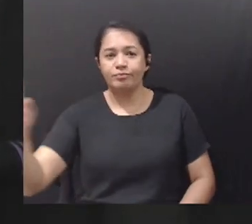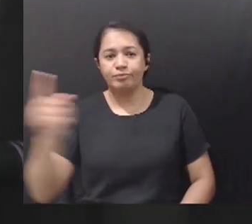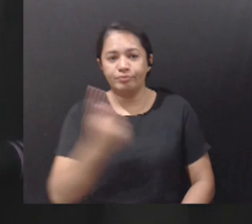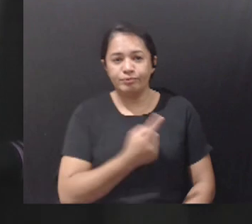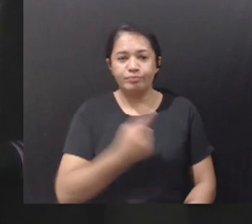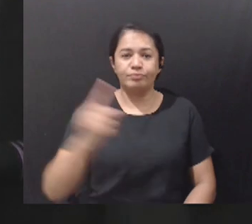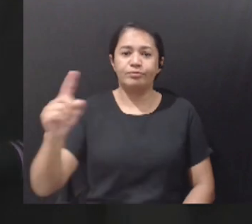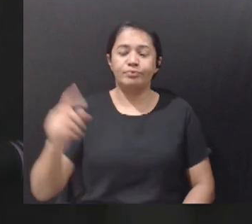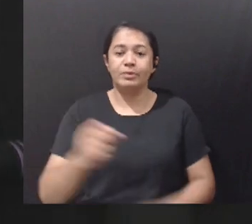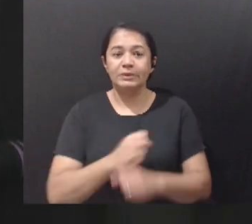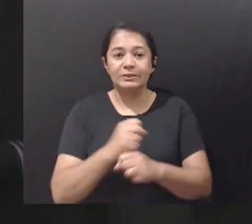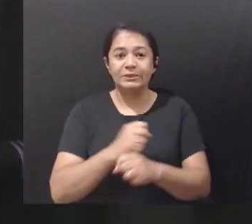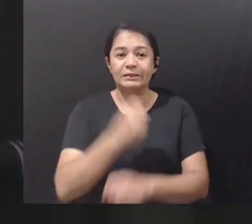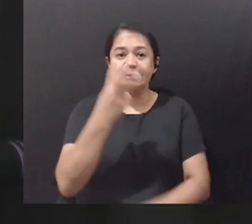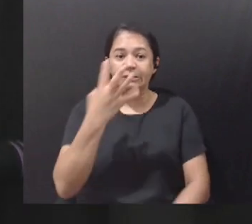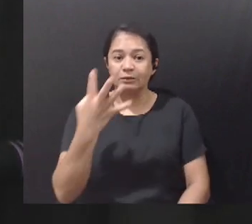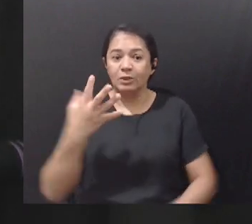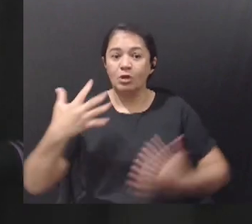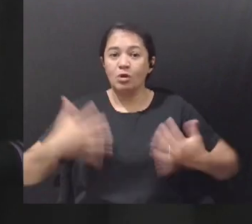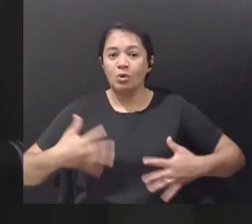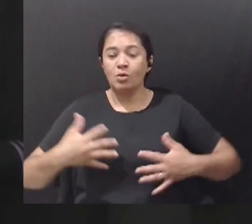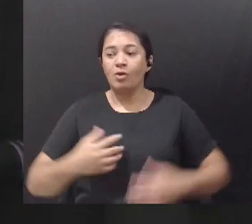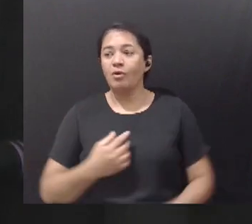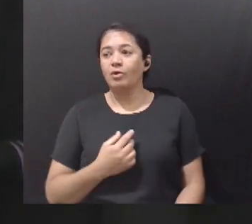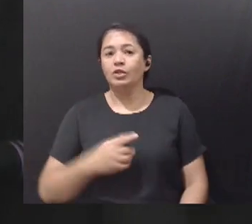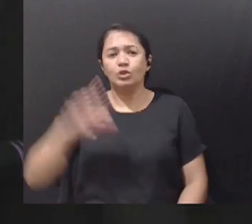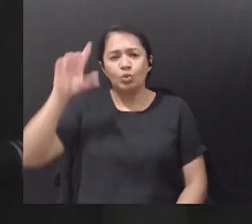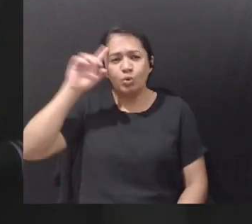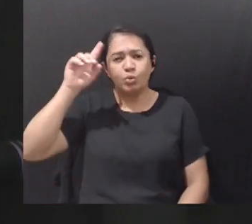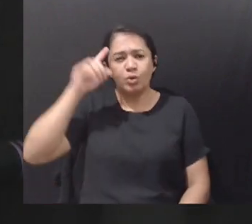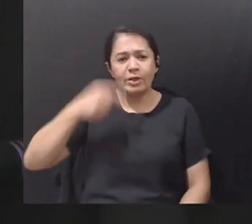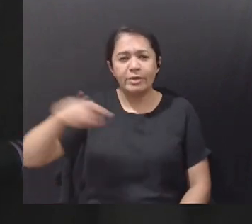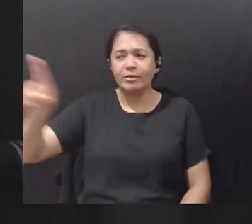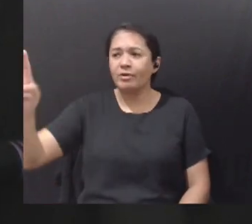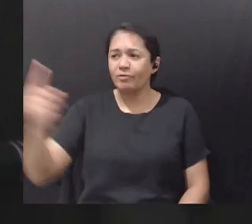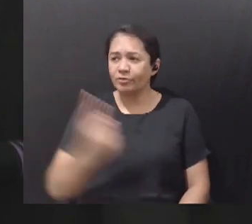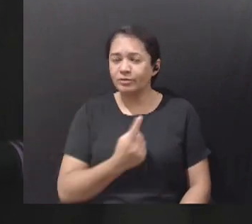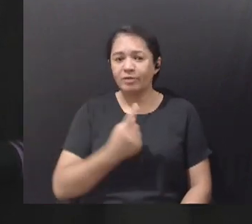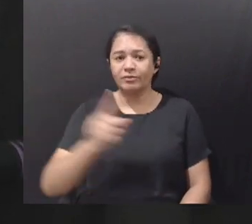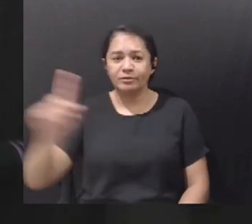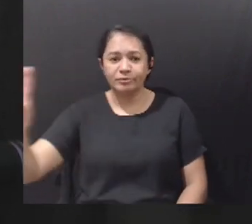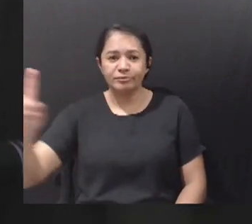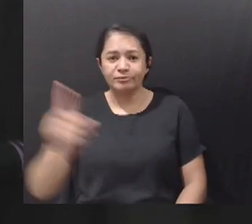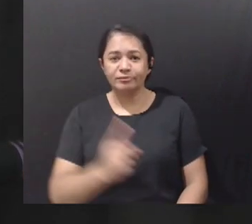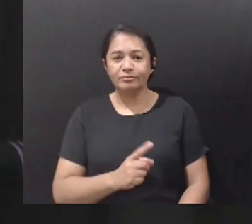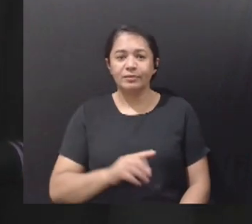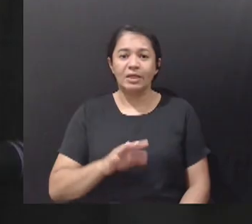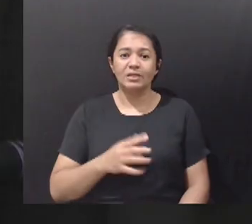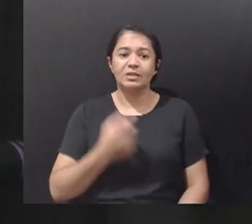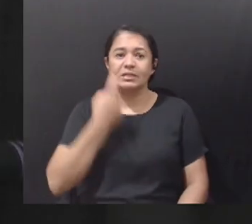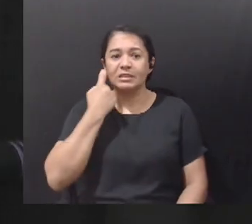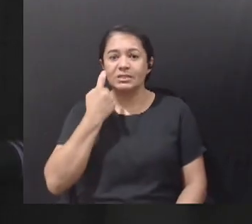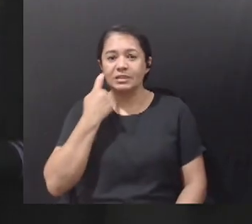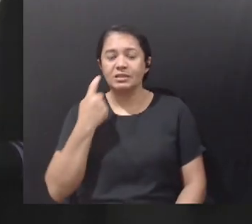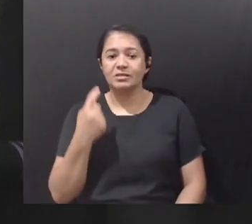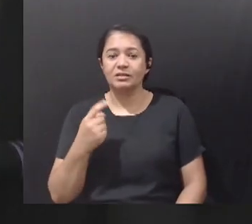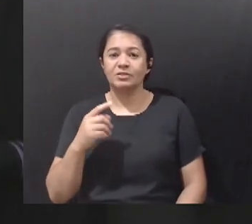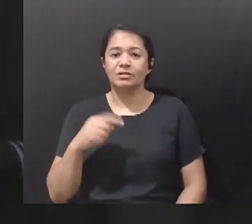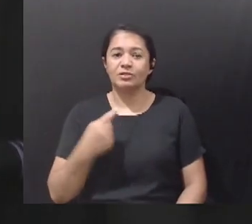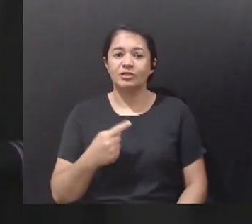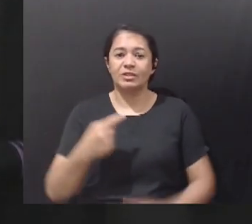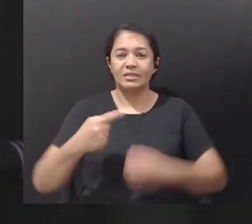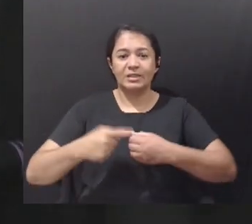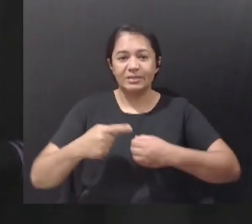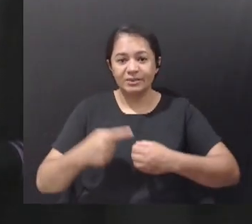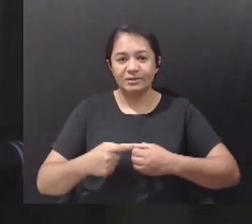34 anos. Fui e voltei todos os dias, com exceção, às vezes, de sexta-feira como deputada, porque sexta-feira a gente fica na cidade para cuidar